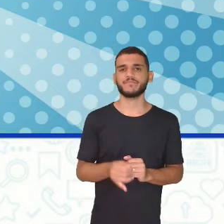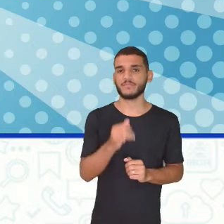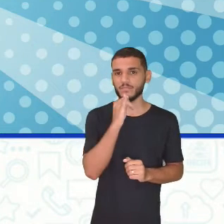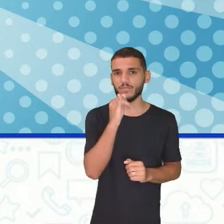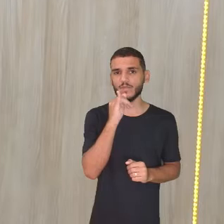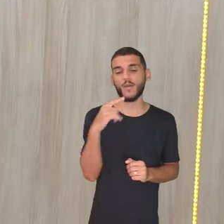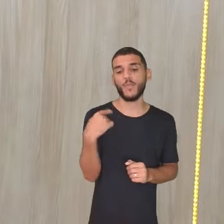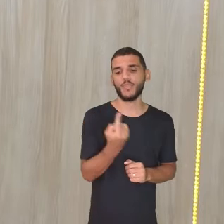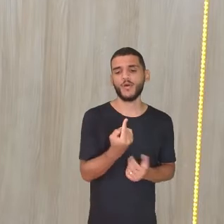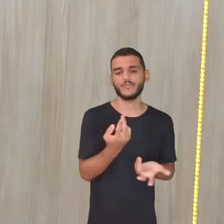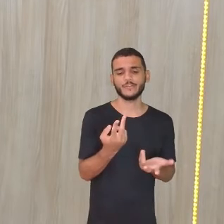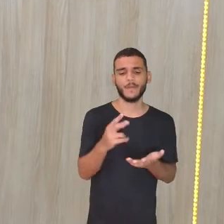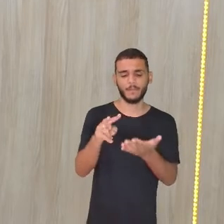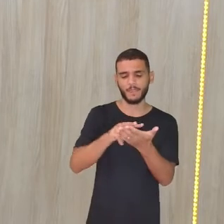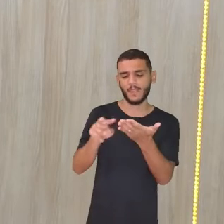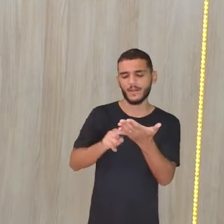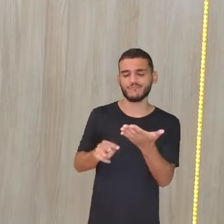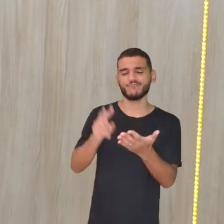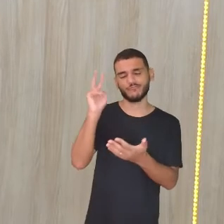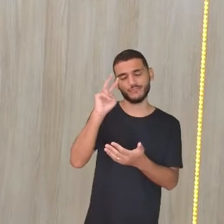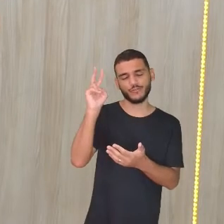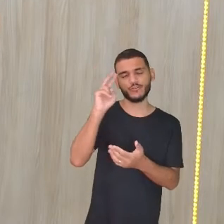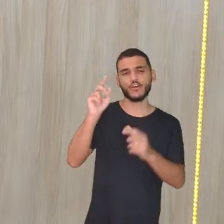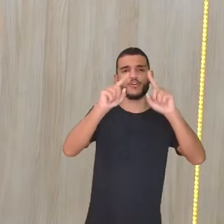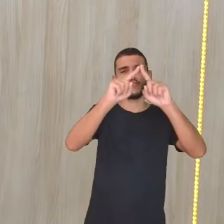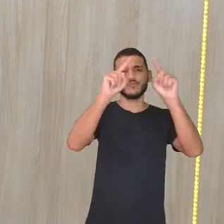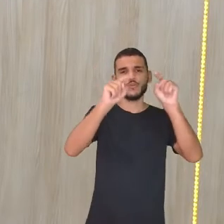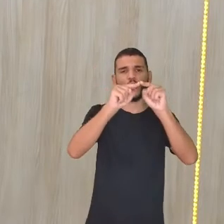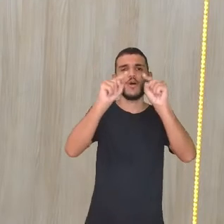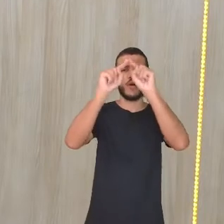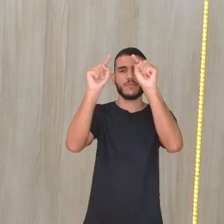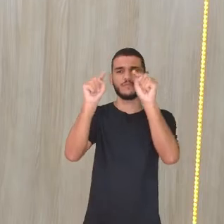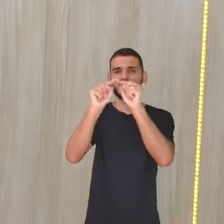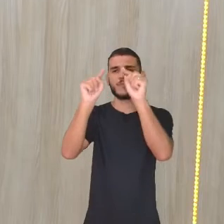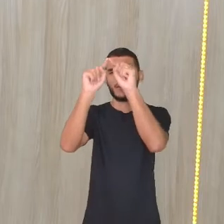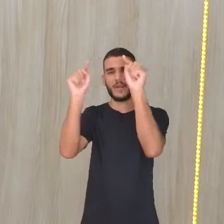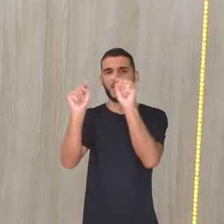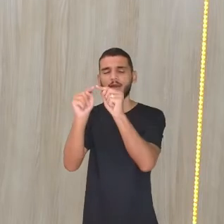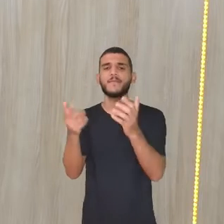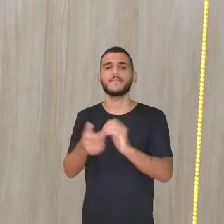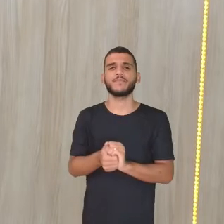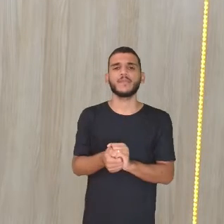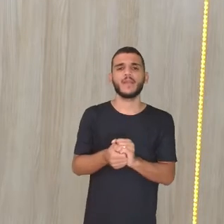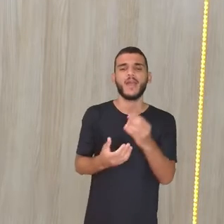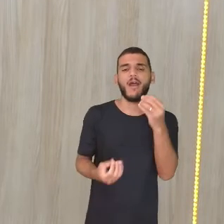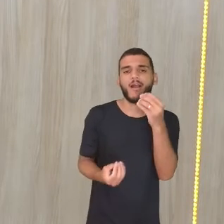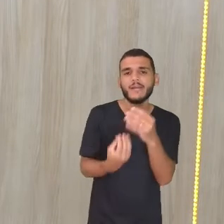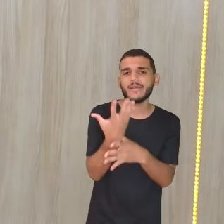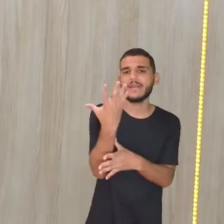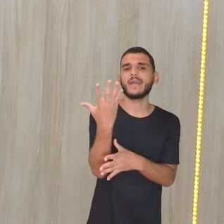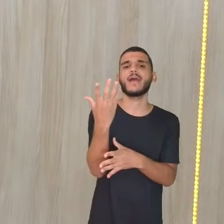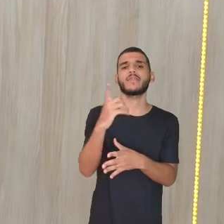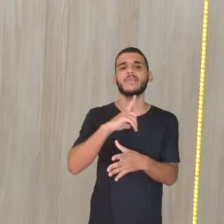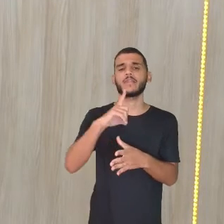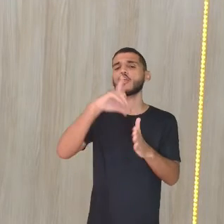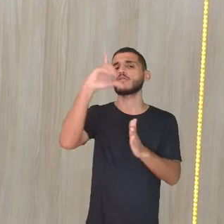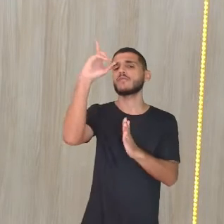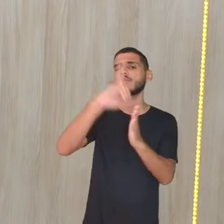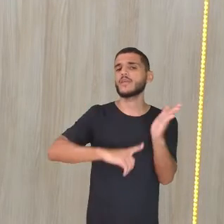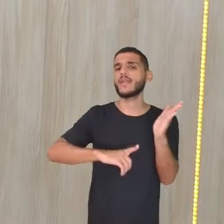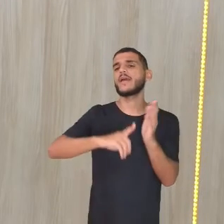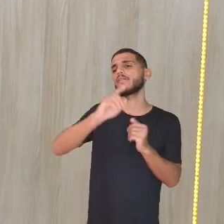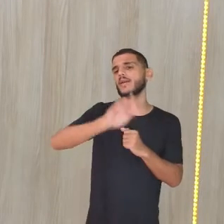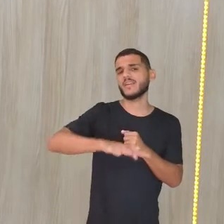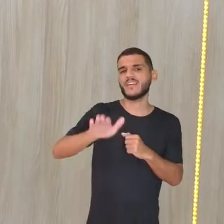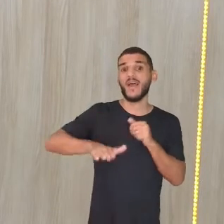revistinha, uma história em quadrinhos, elaborada com os direitos da criança, que às